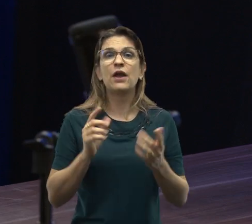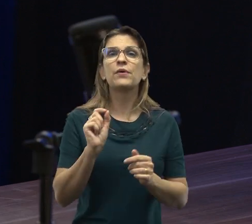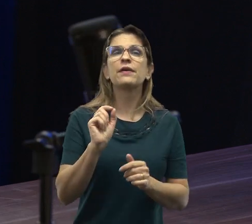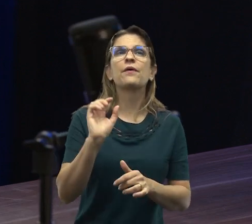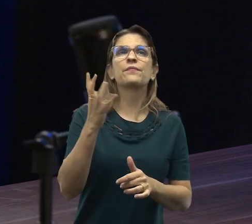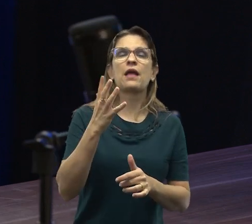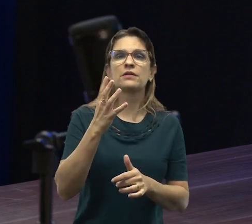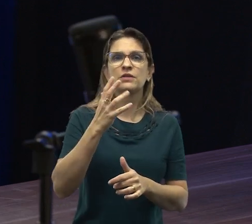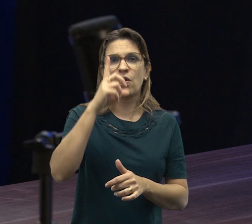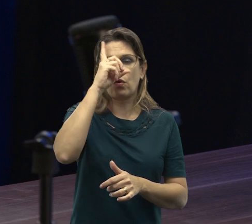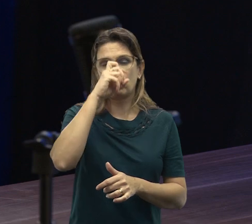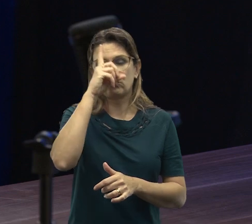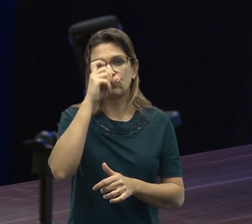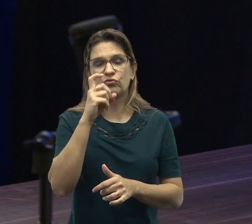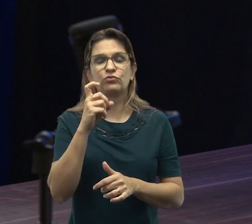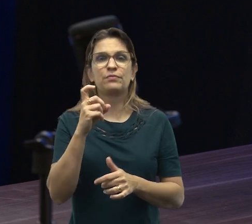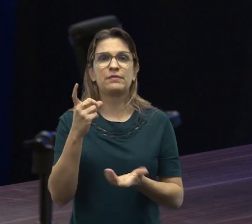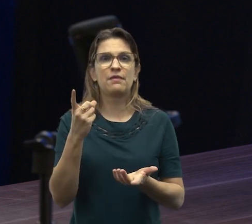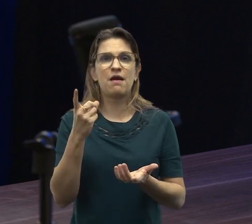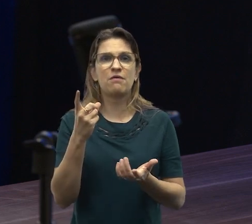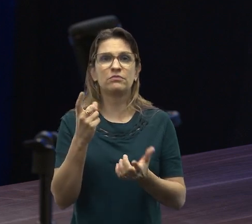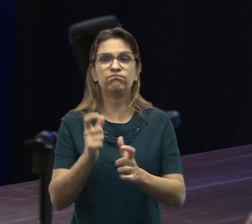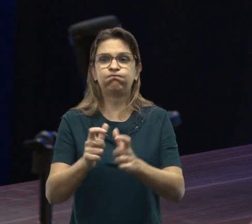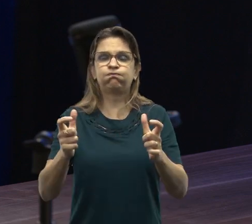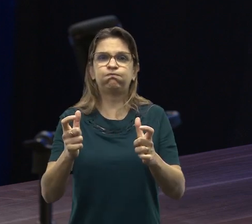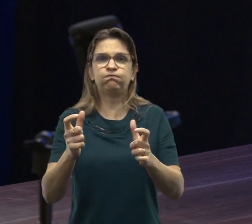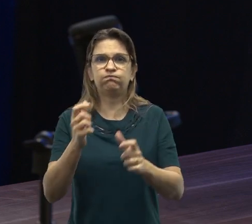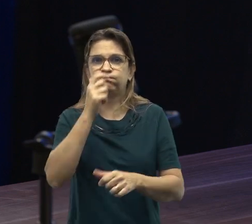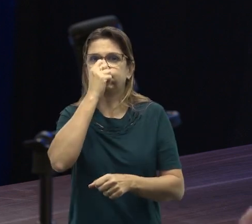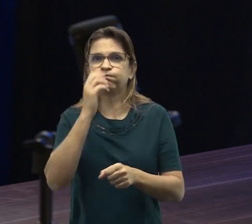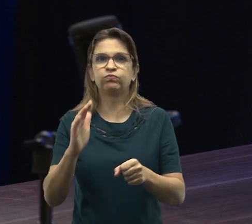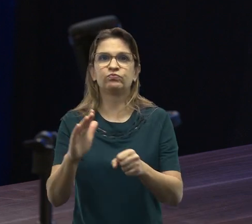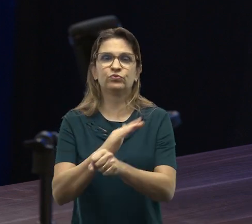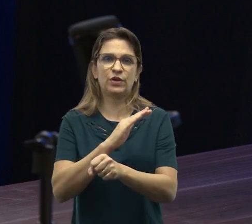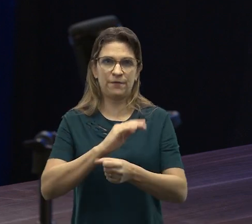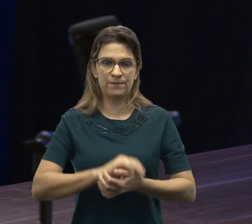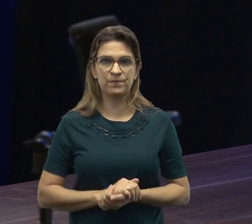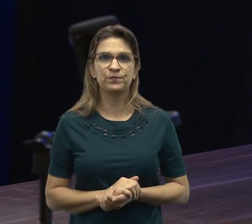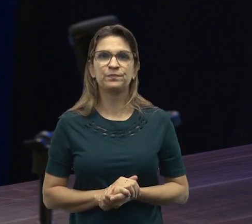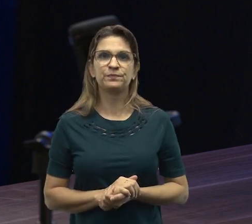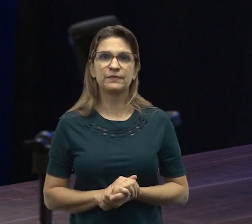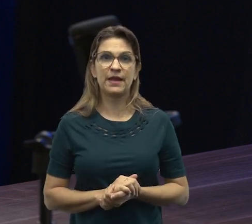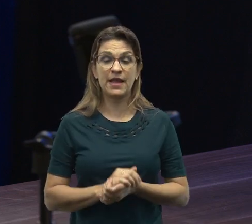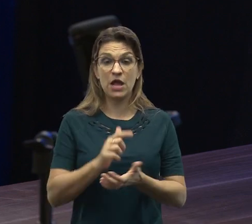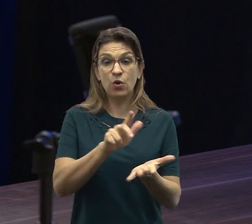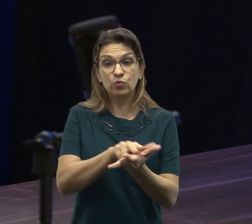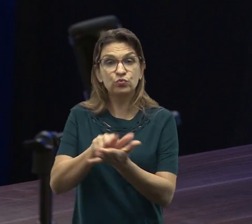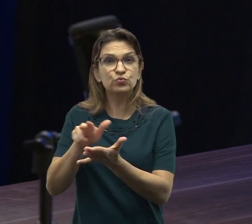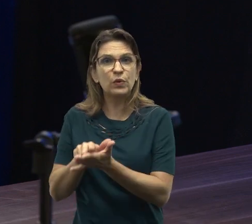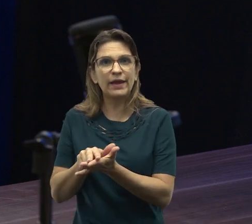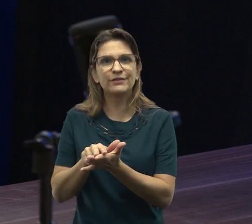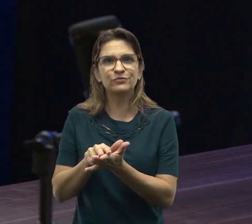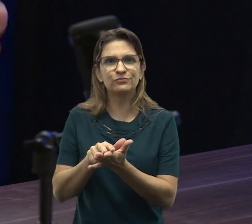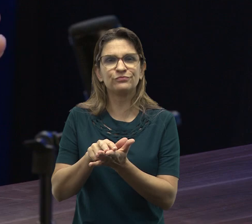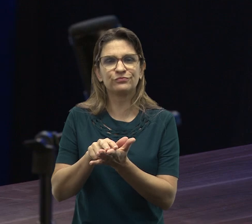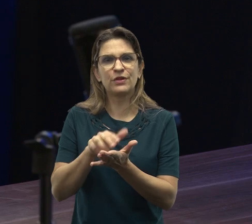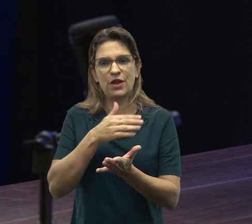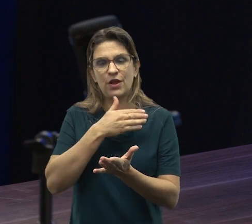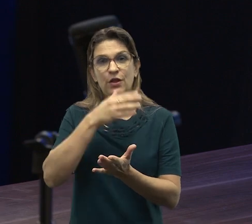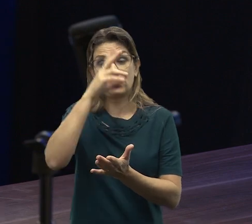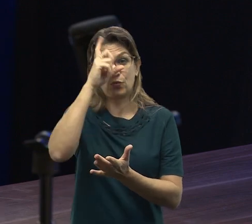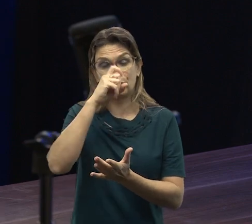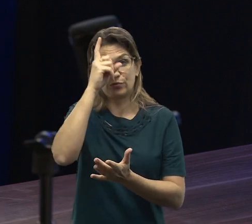os leitos do hospital regional, por exemplo, que agora estão sob gestão do Estado. Então isso também afeta os demais